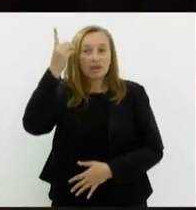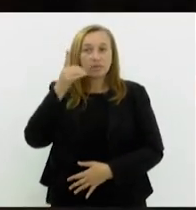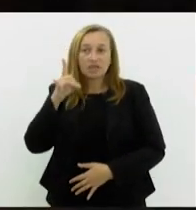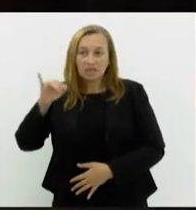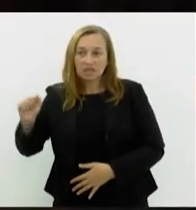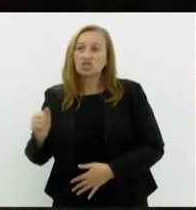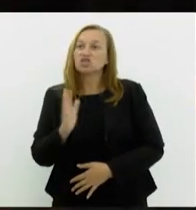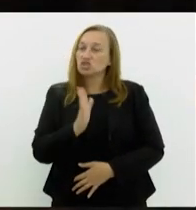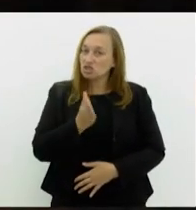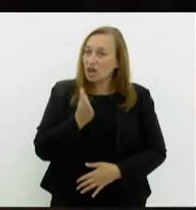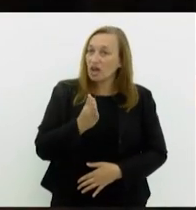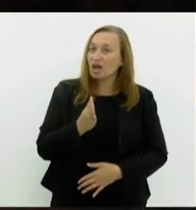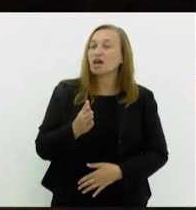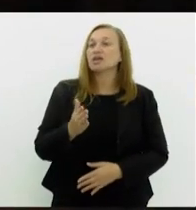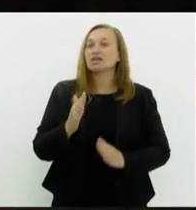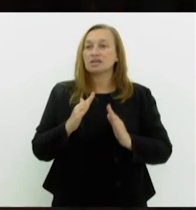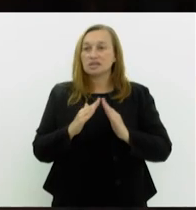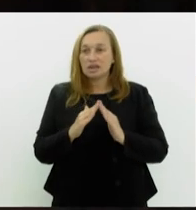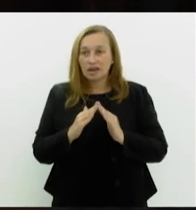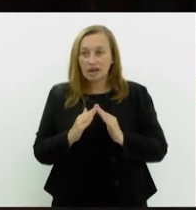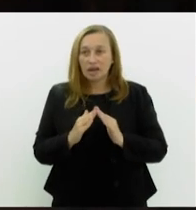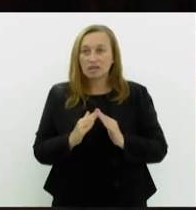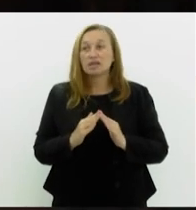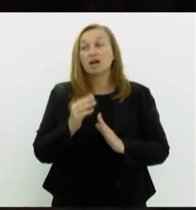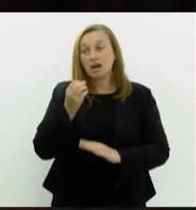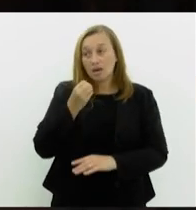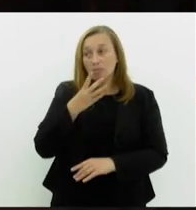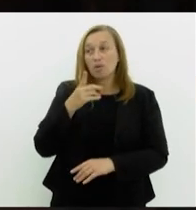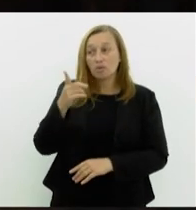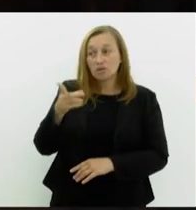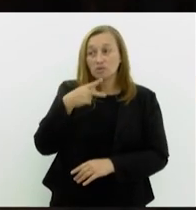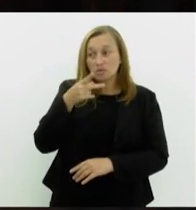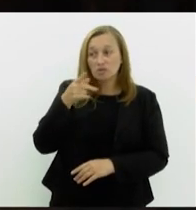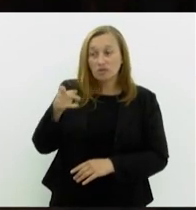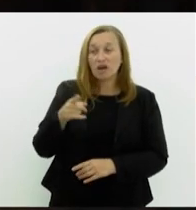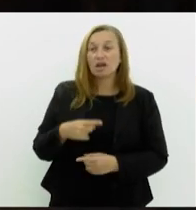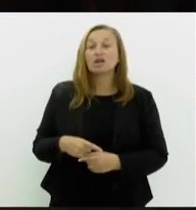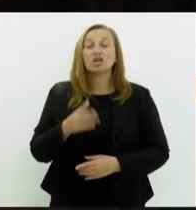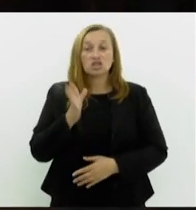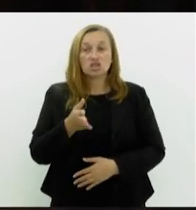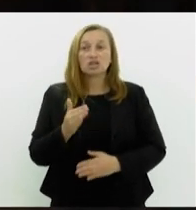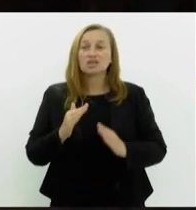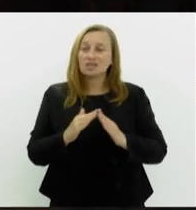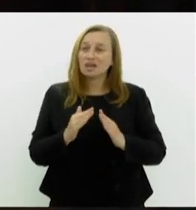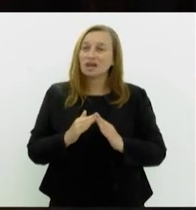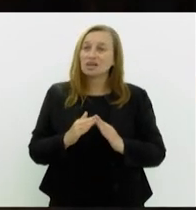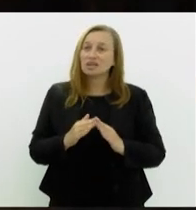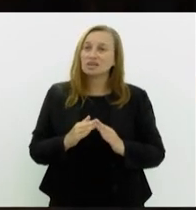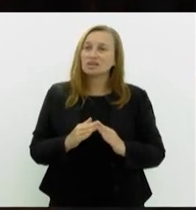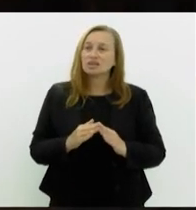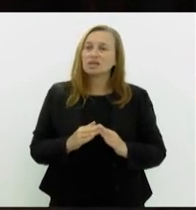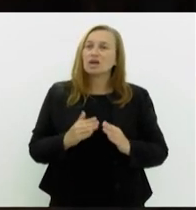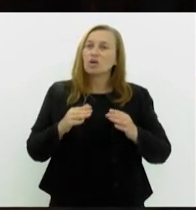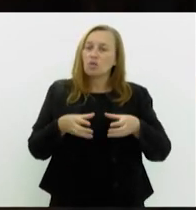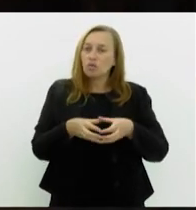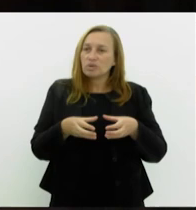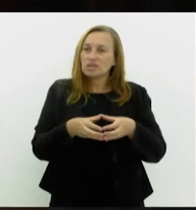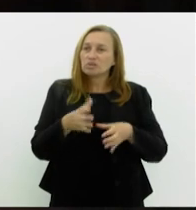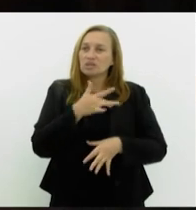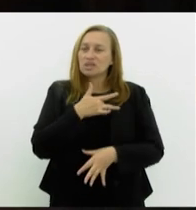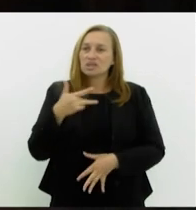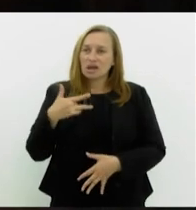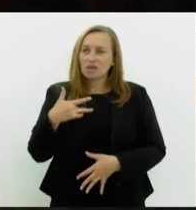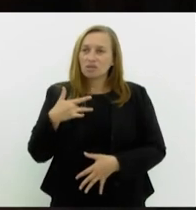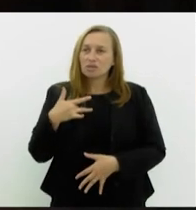já tivemos nessa casa, é muito pertinente a sua manifestação, nós já tivemos nessa casa, pela Comissão de Saúde,